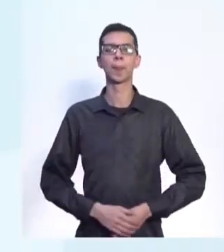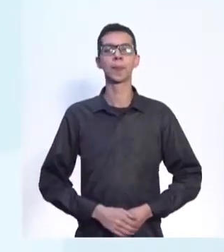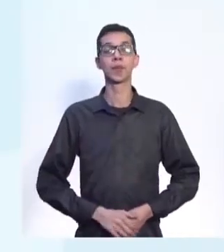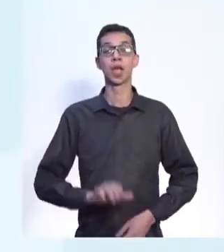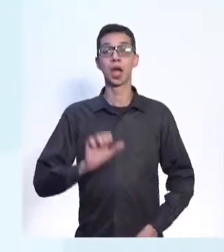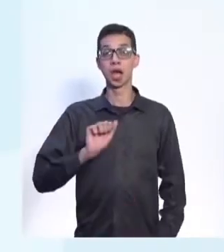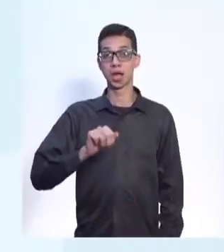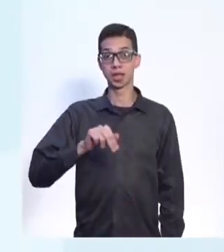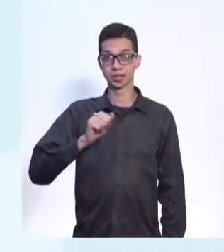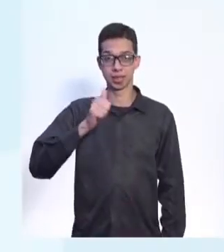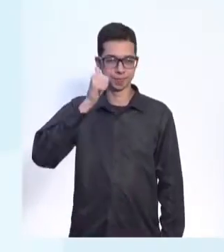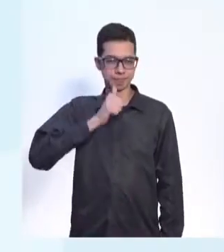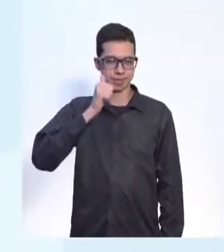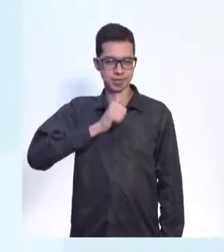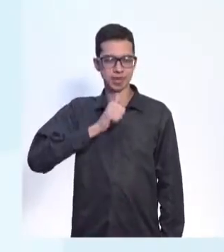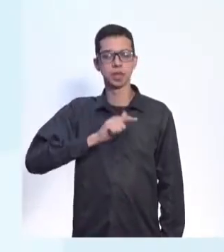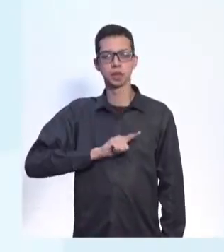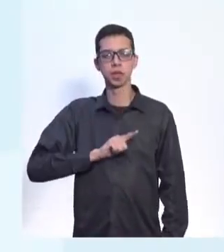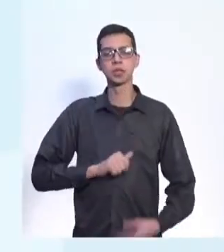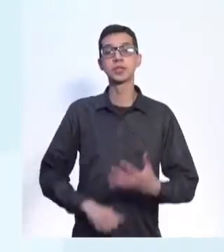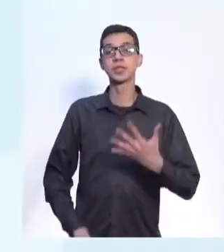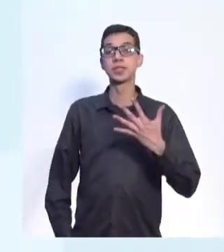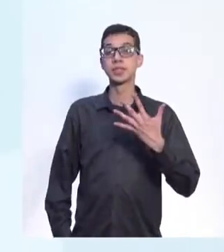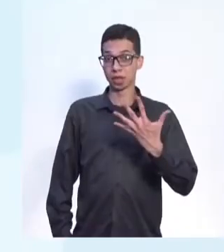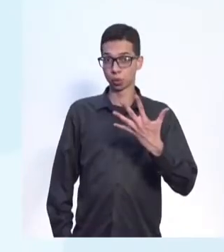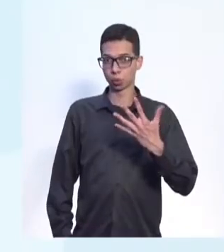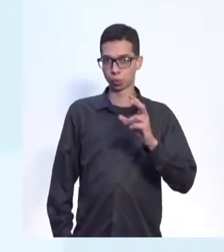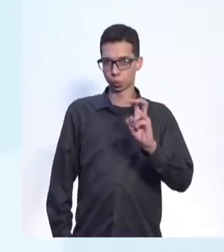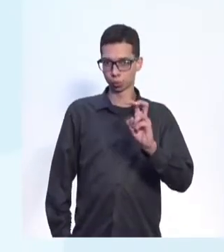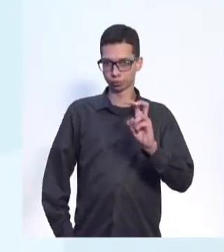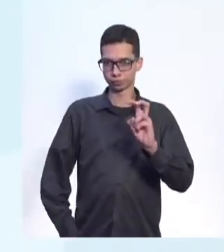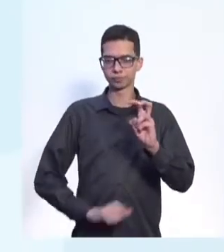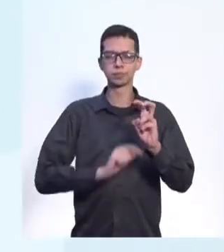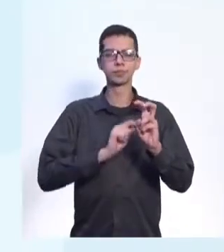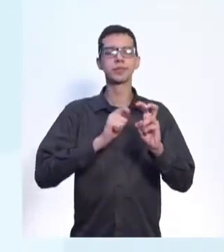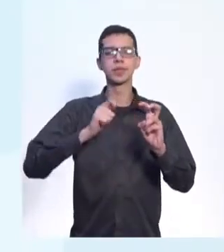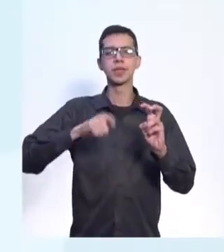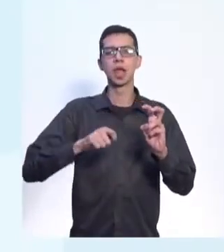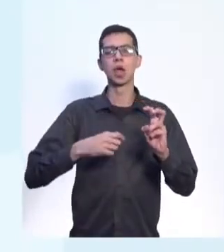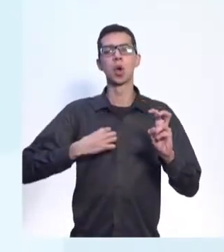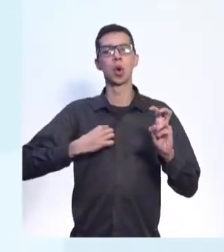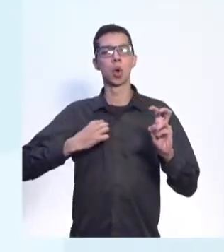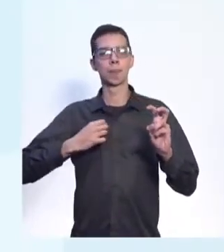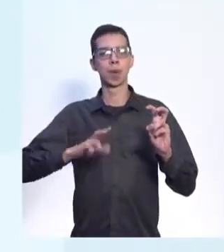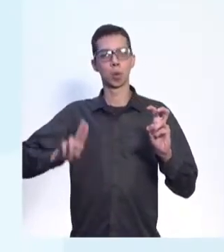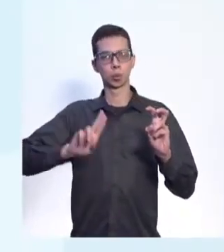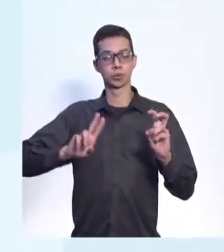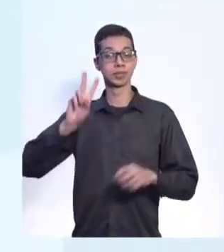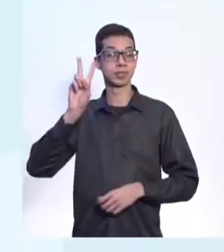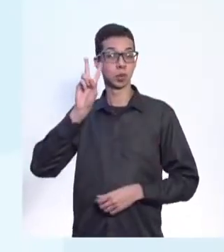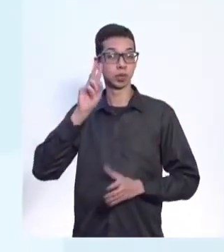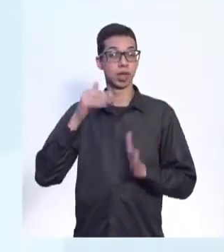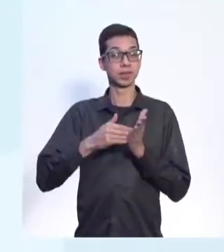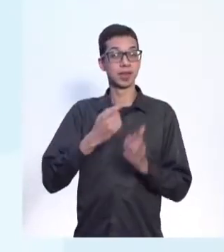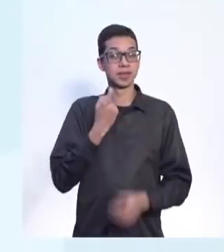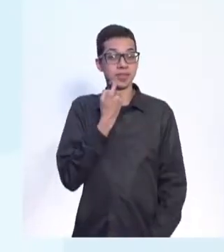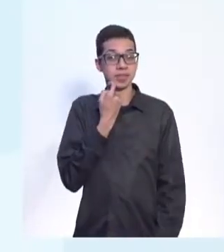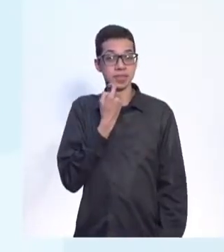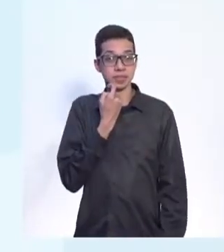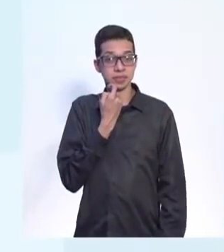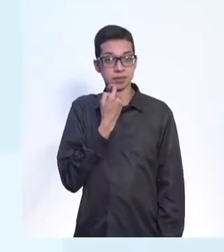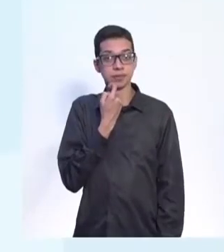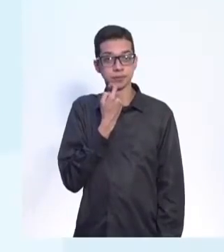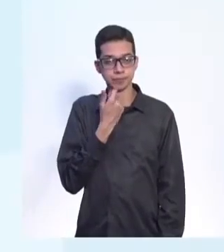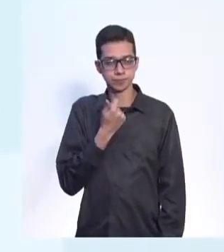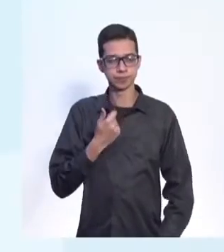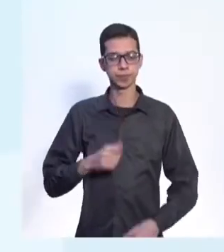possui 5 conjuntos de roupa que utiliza para trabalhar de segunda a sexta-feira. Ela